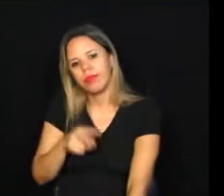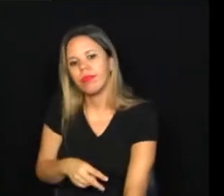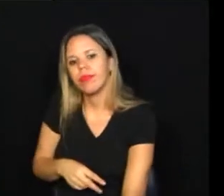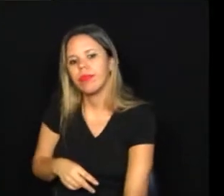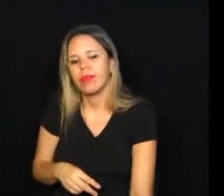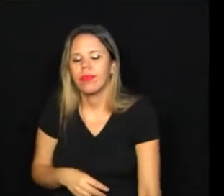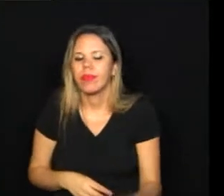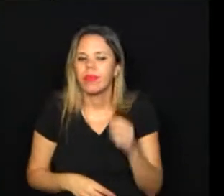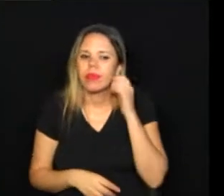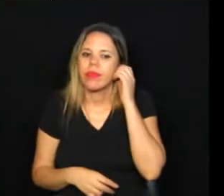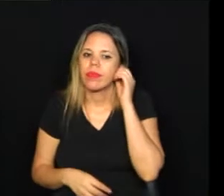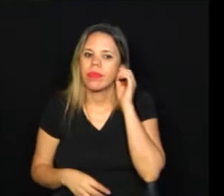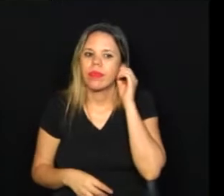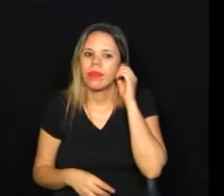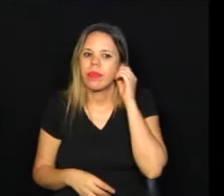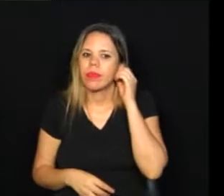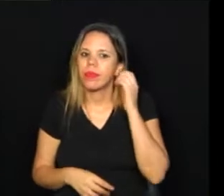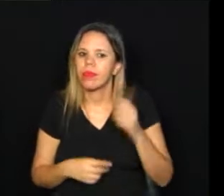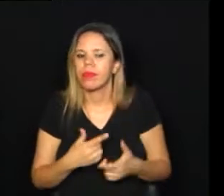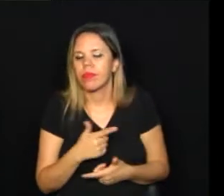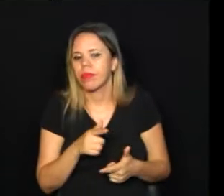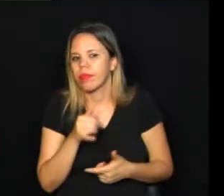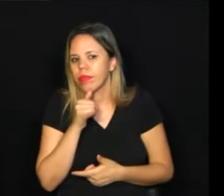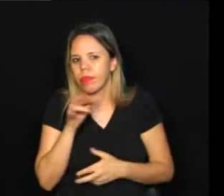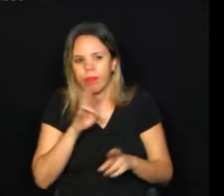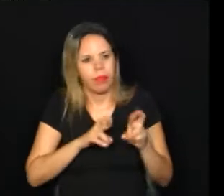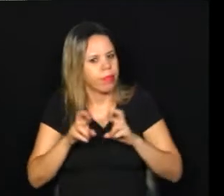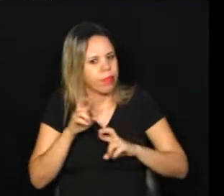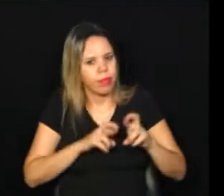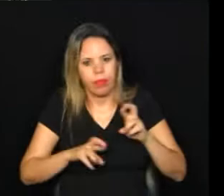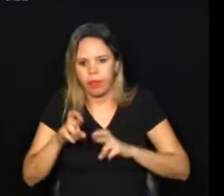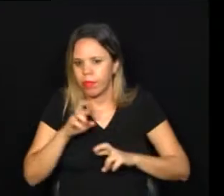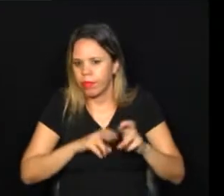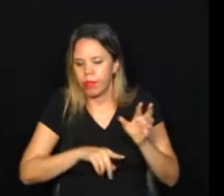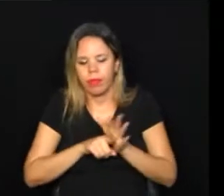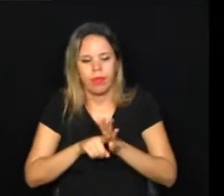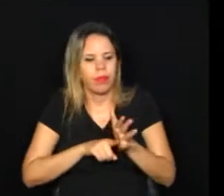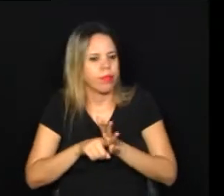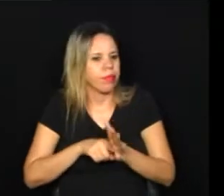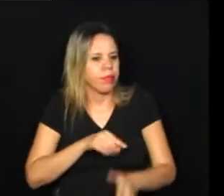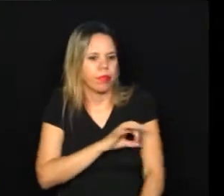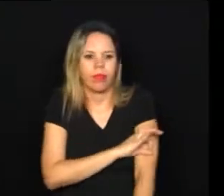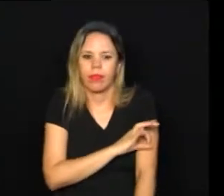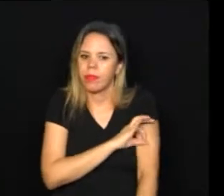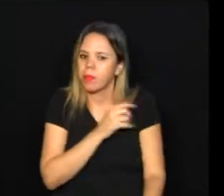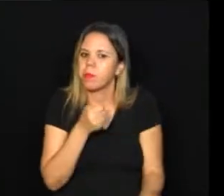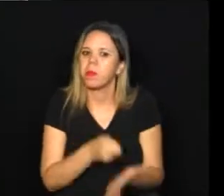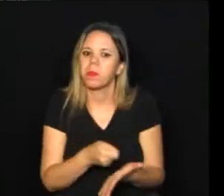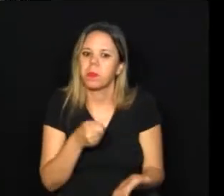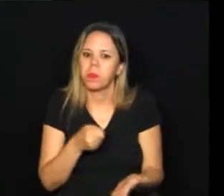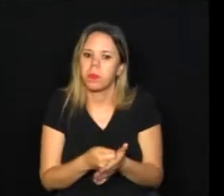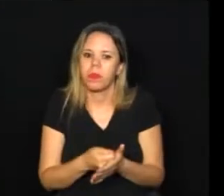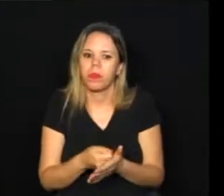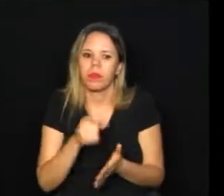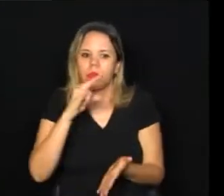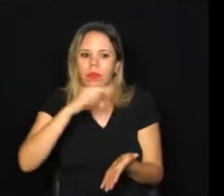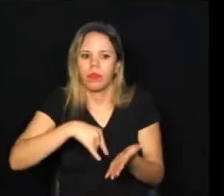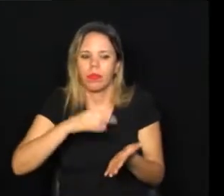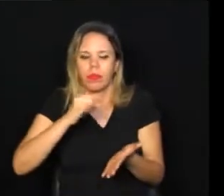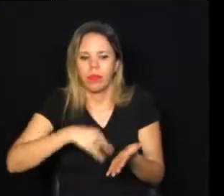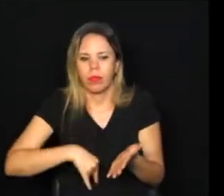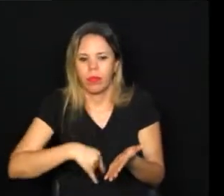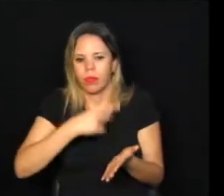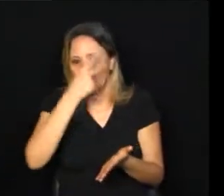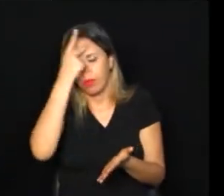inclusive, gente, não está tendo, inclusive, a fiscalização, de acordo com a prefeitura, está sendo rigorosa na documentação para